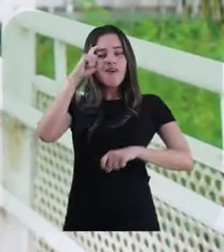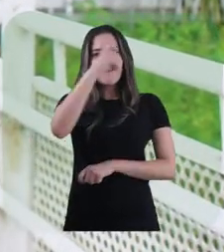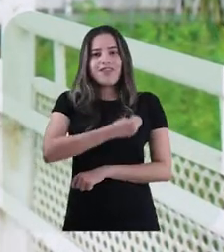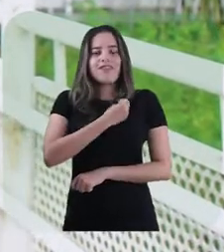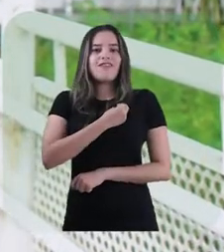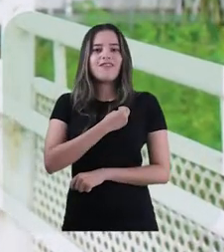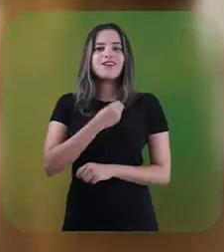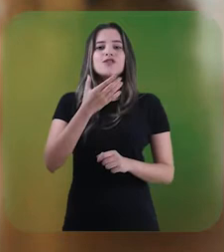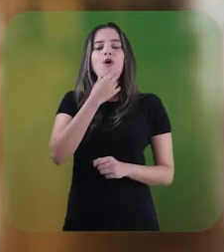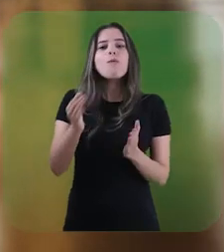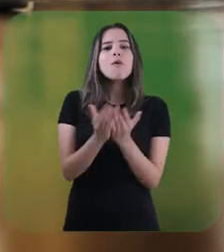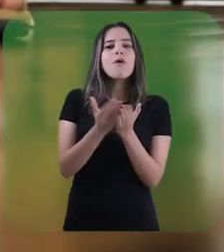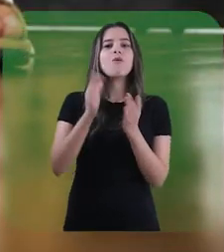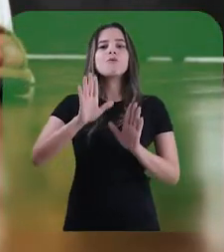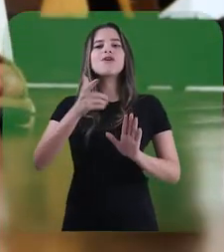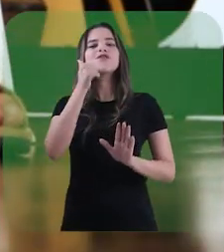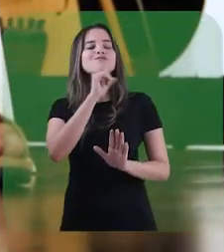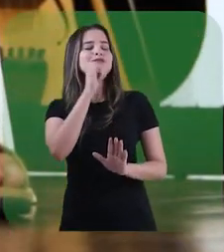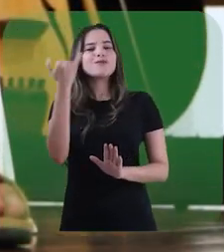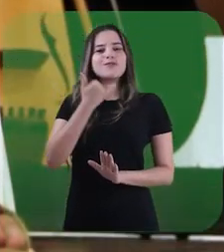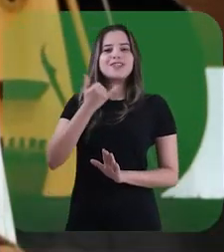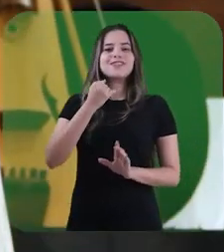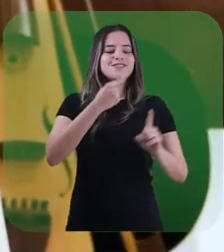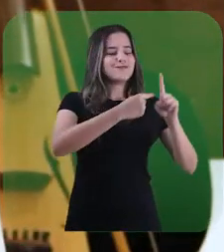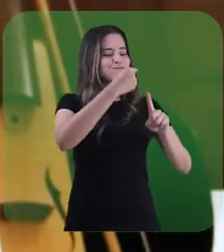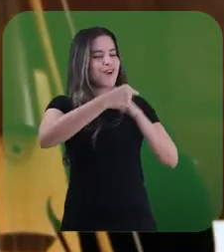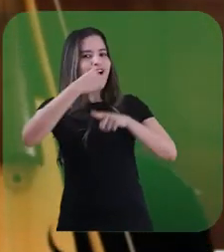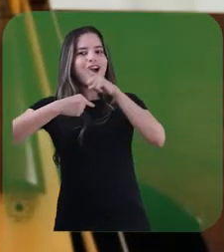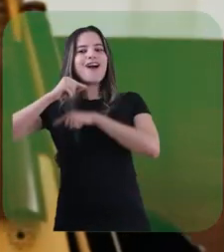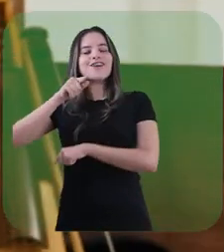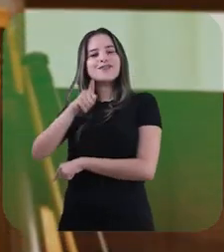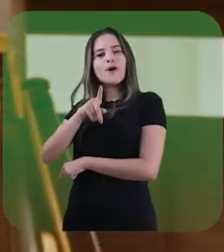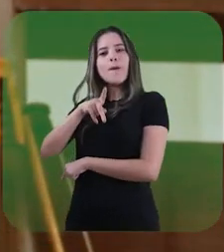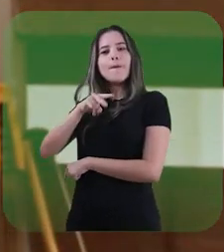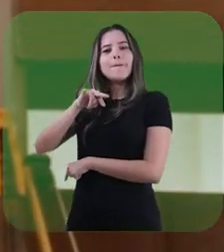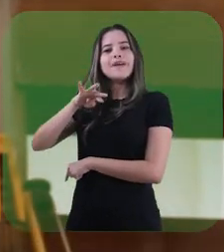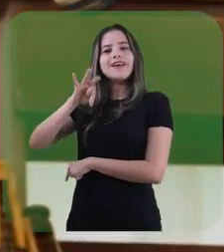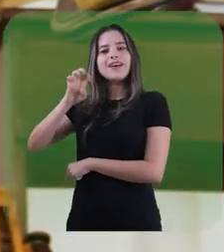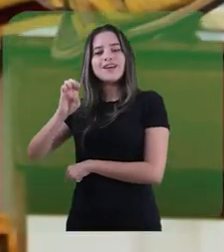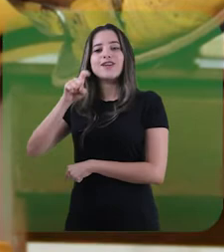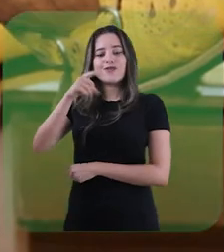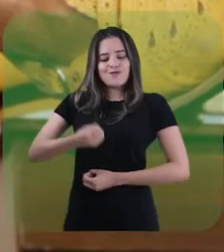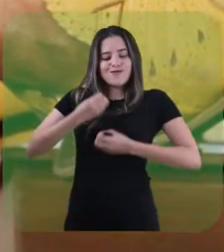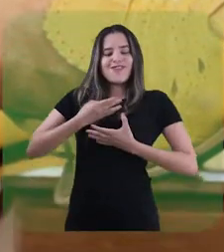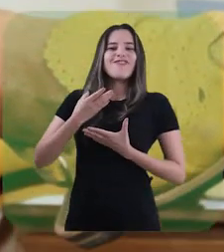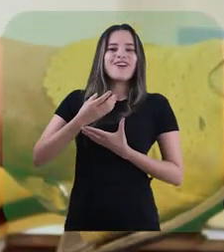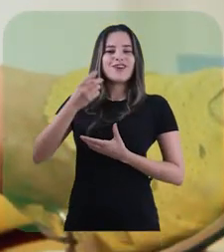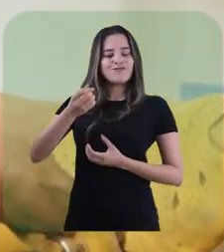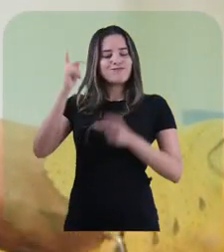homem de pouca valia Mas mamãe já me dizia tens o sangue de piriquito canta o resto mais bonito vai ser feliz para